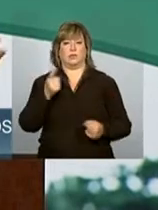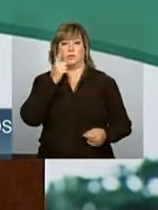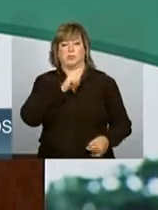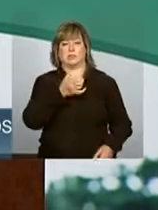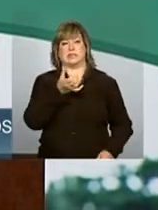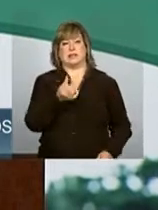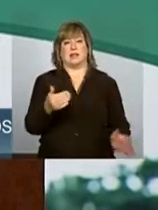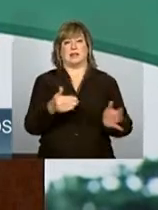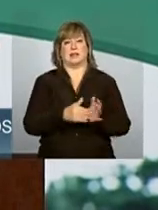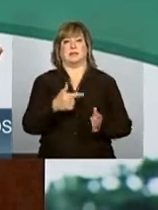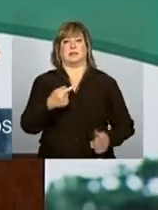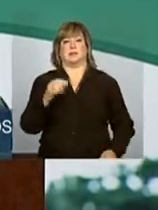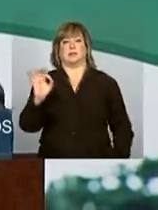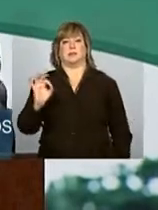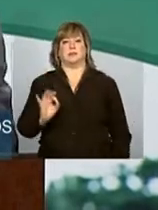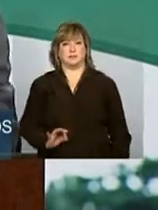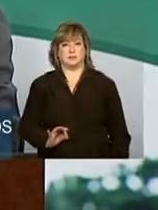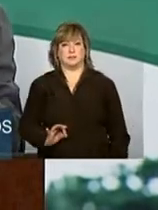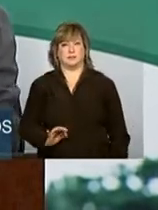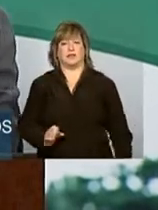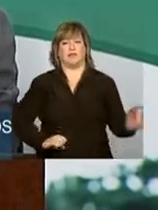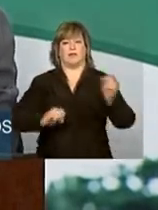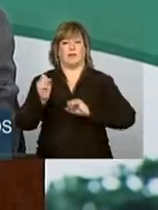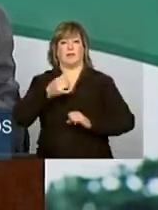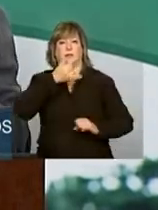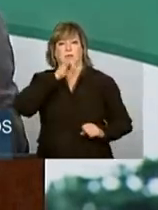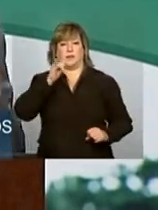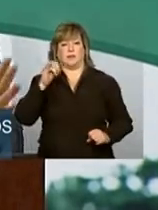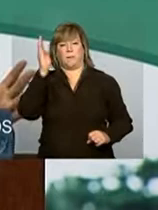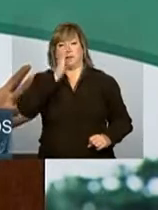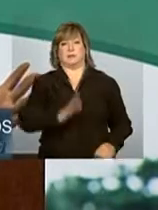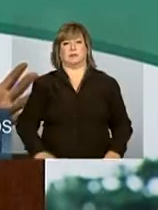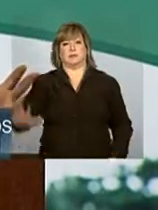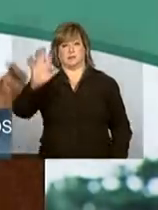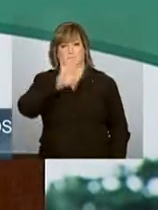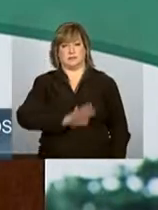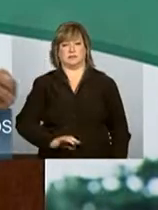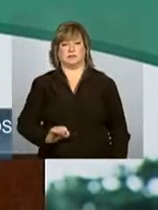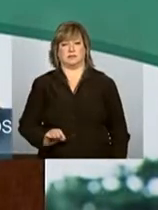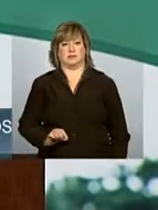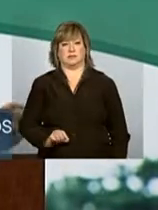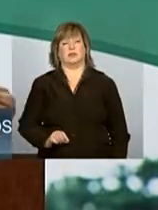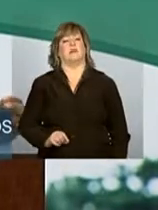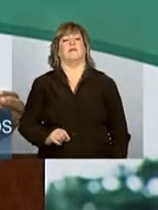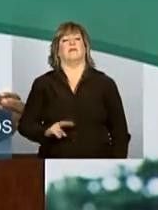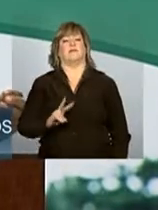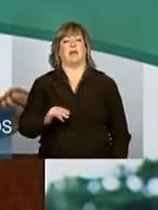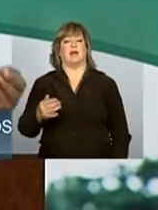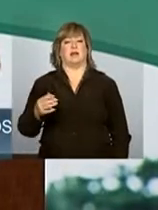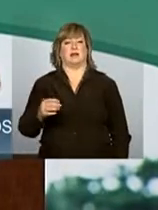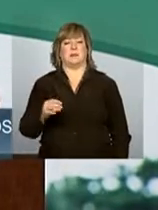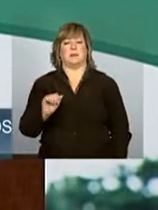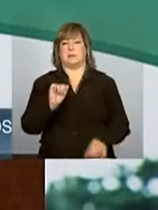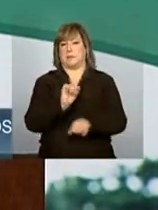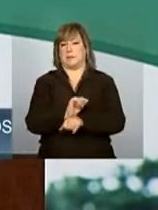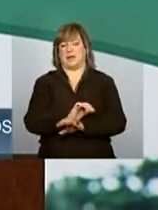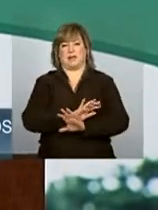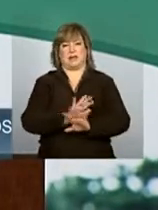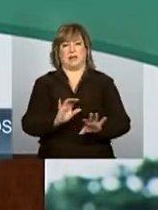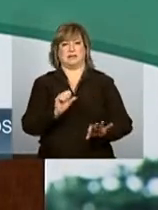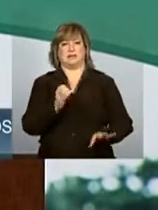6 a 7% da produção energética nacional. Deixará de ser um